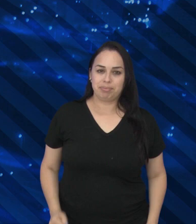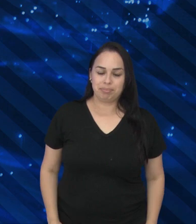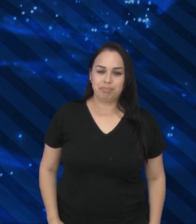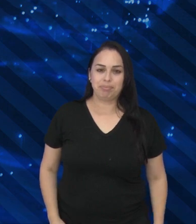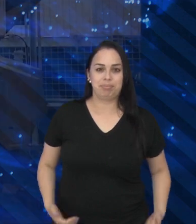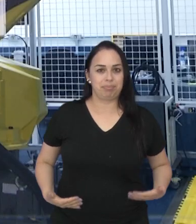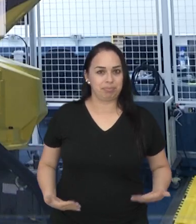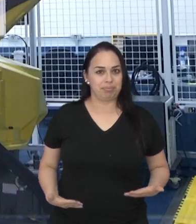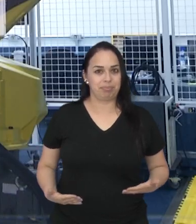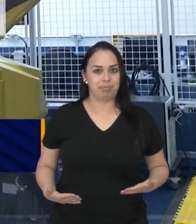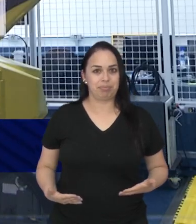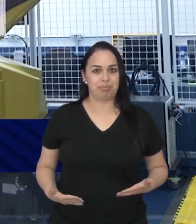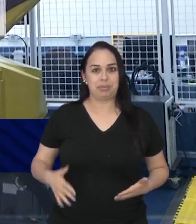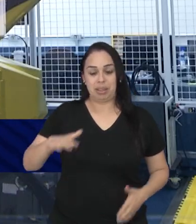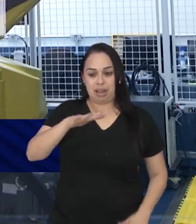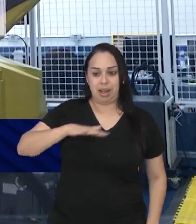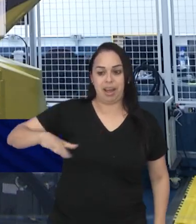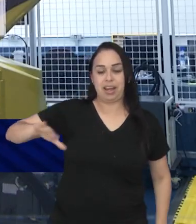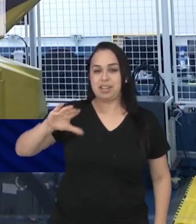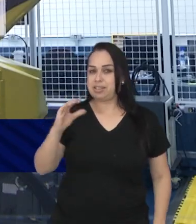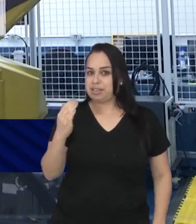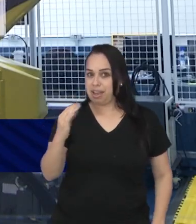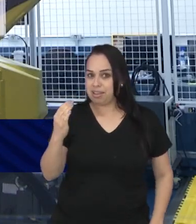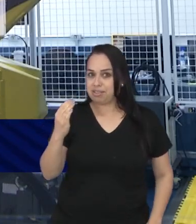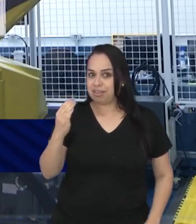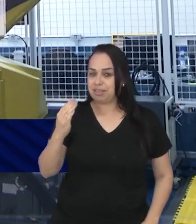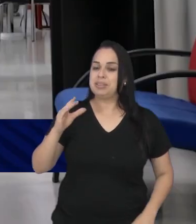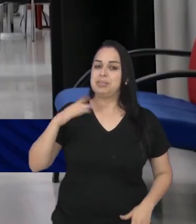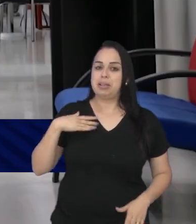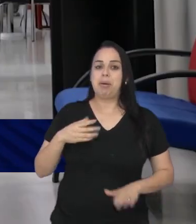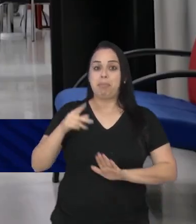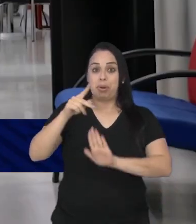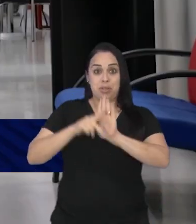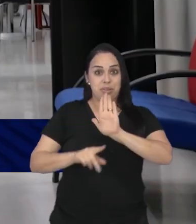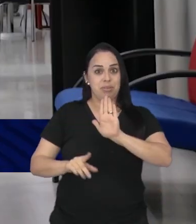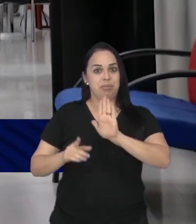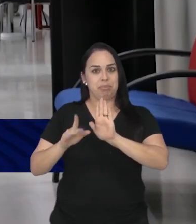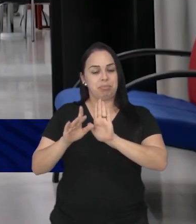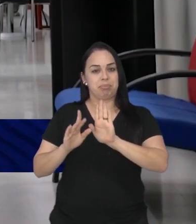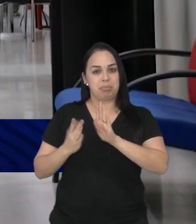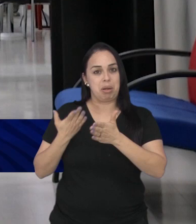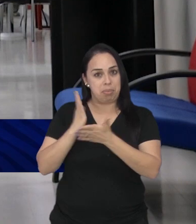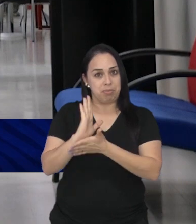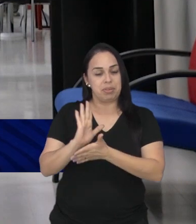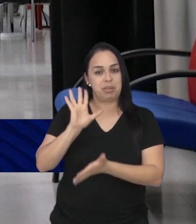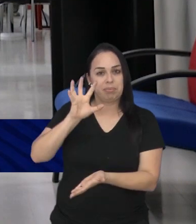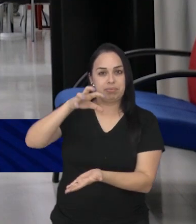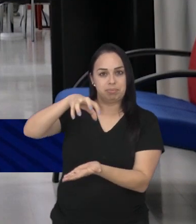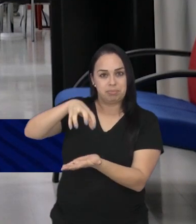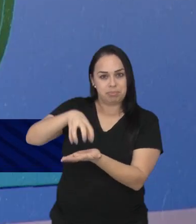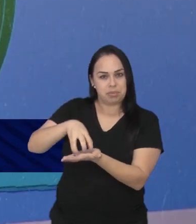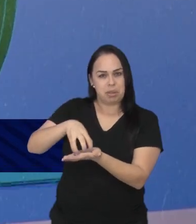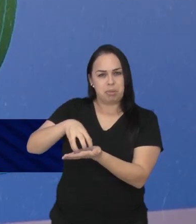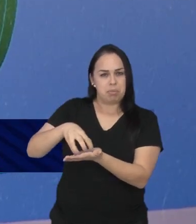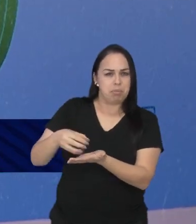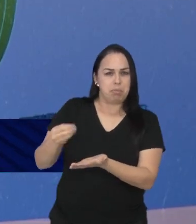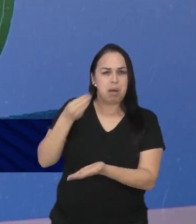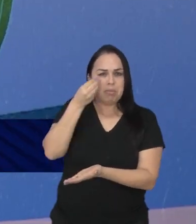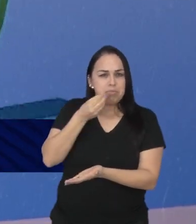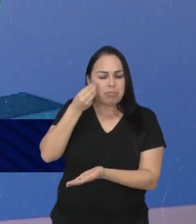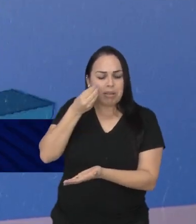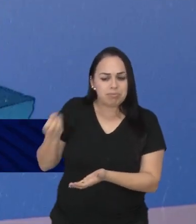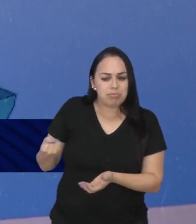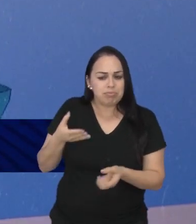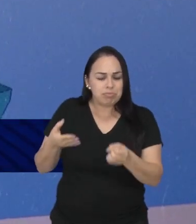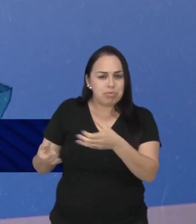edição. Inovação científica. Projeto aprovado cria espaço para experimentos e testes de novos produtos e